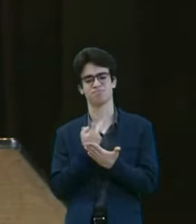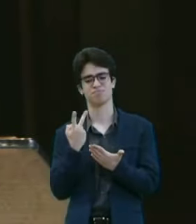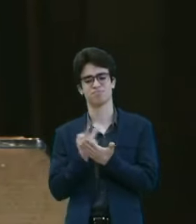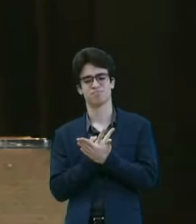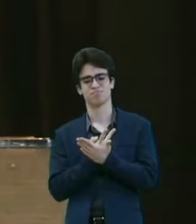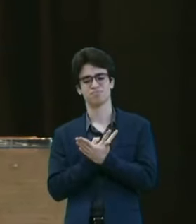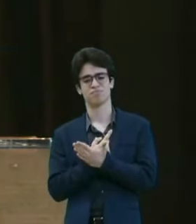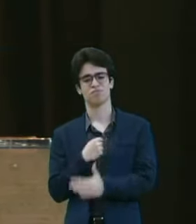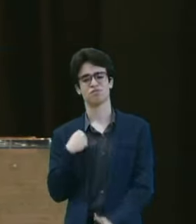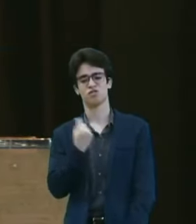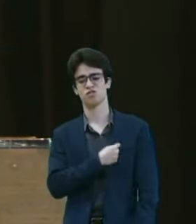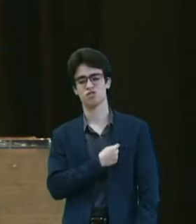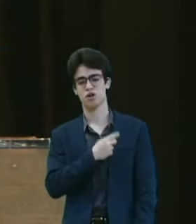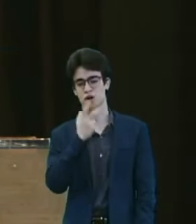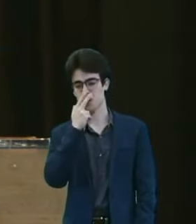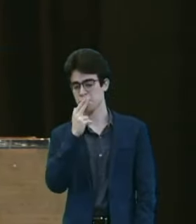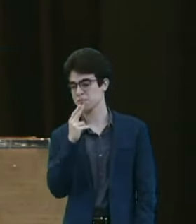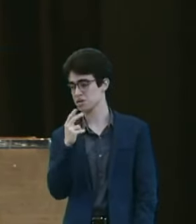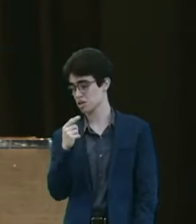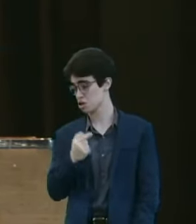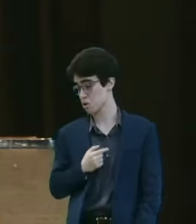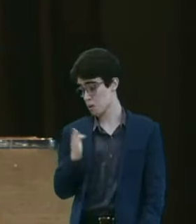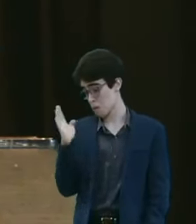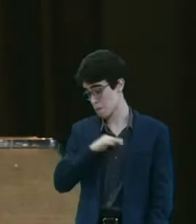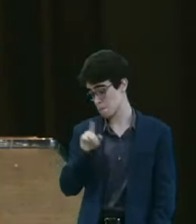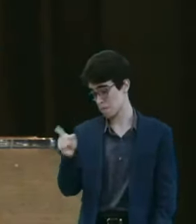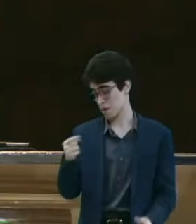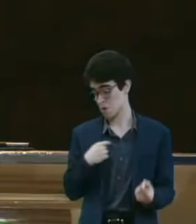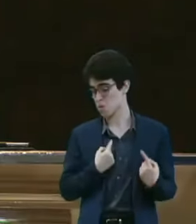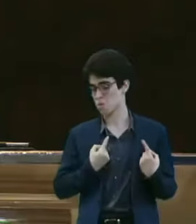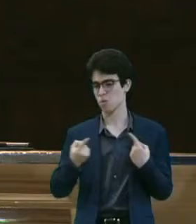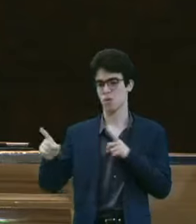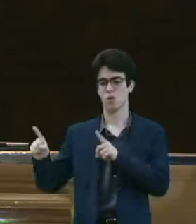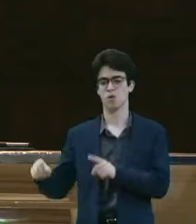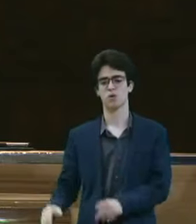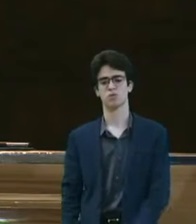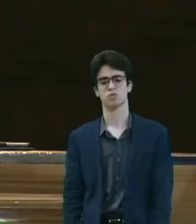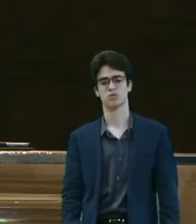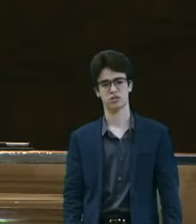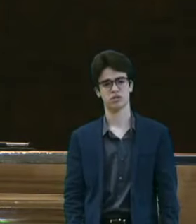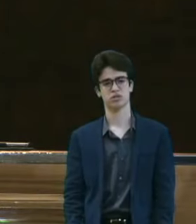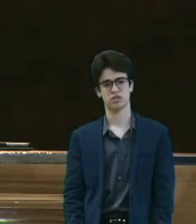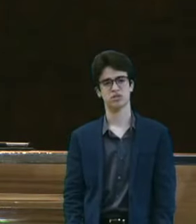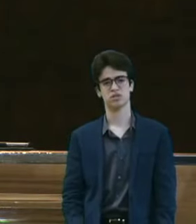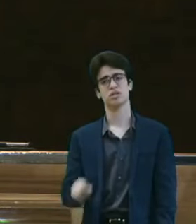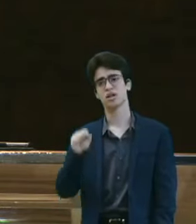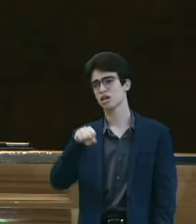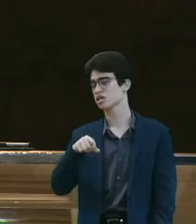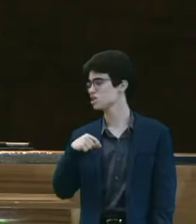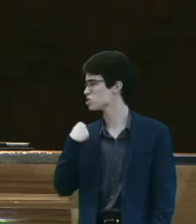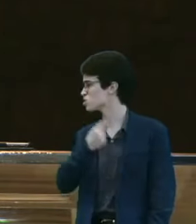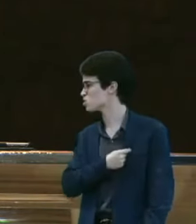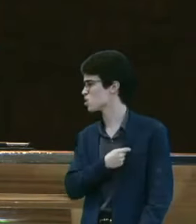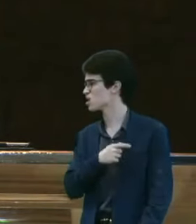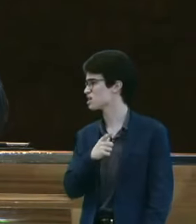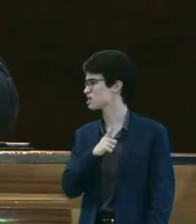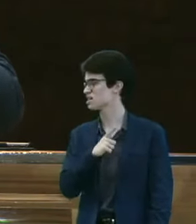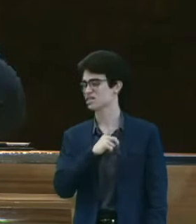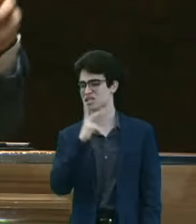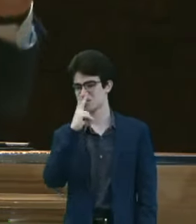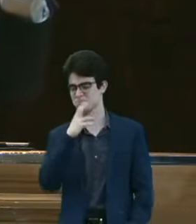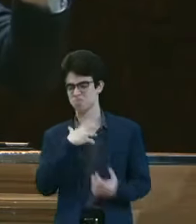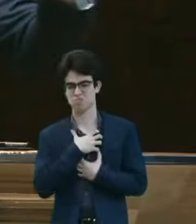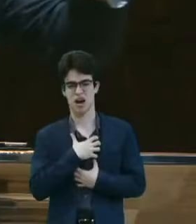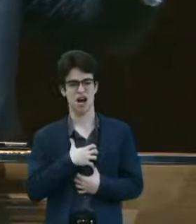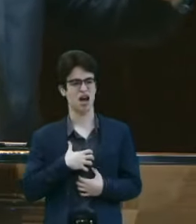Nós estamos sim celebrando o mal do outro. Nós estamos sim com o coração tomado.